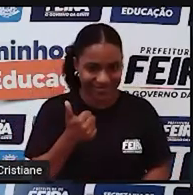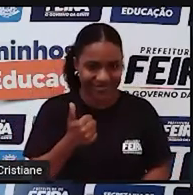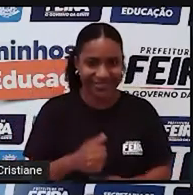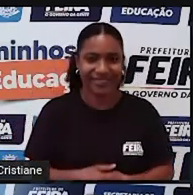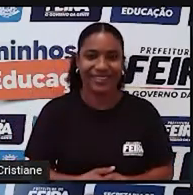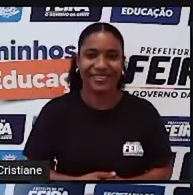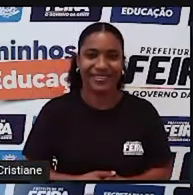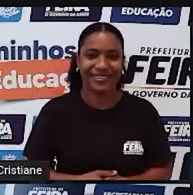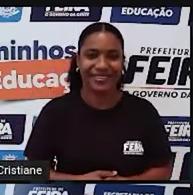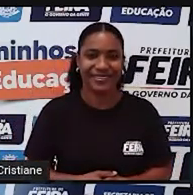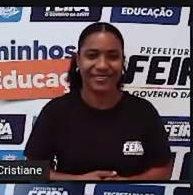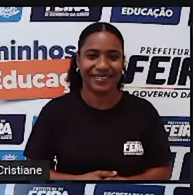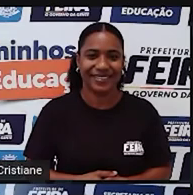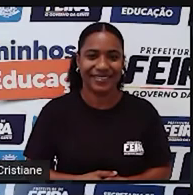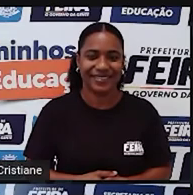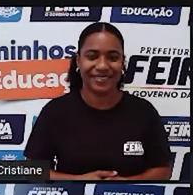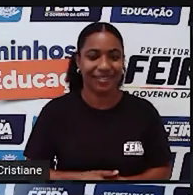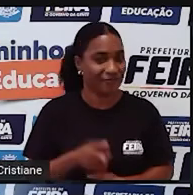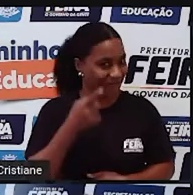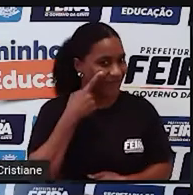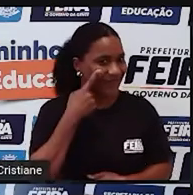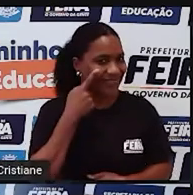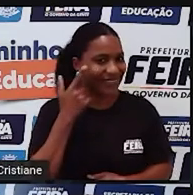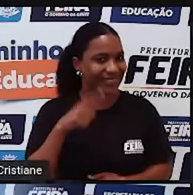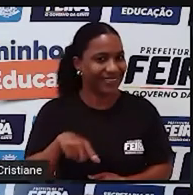Number 5. Let's go.